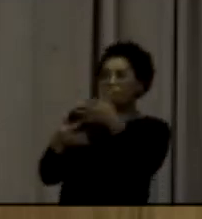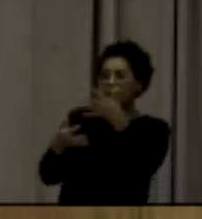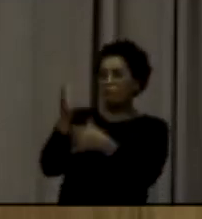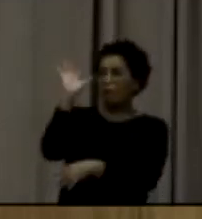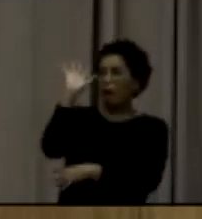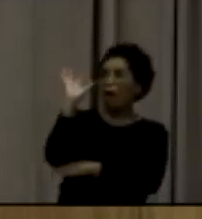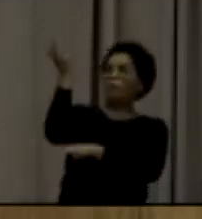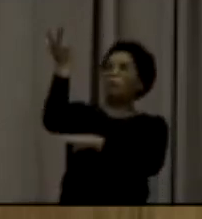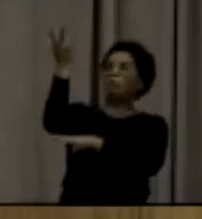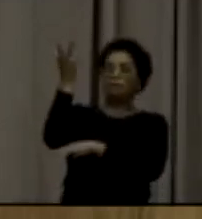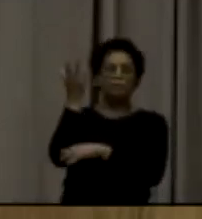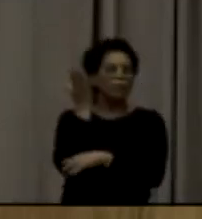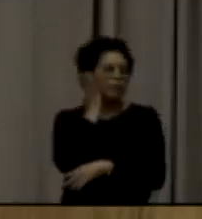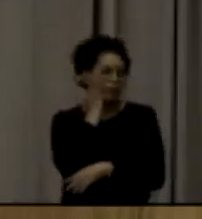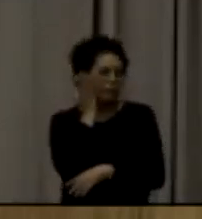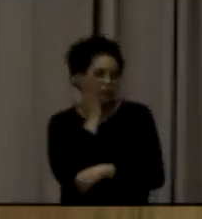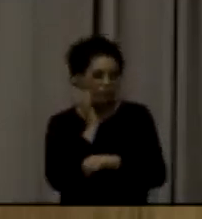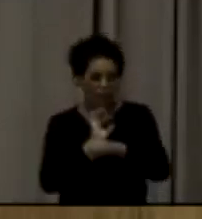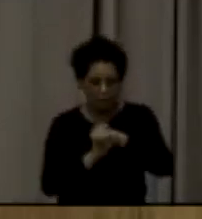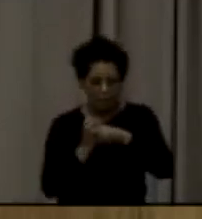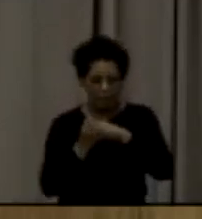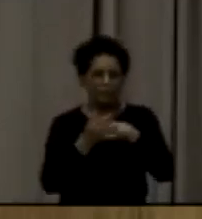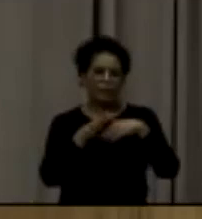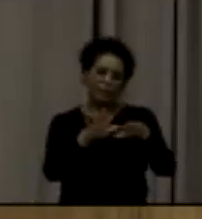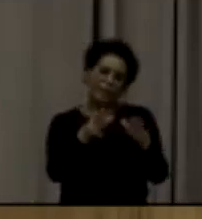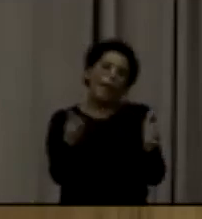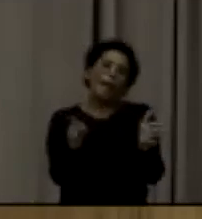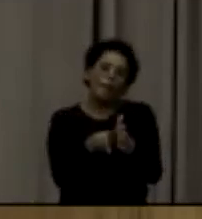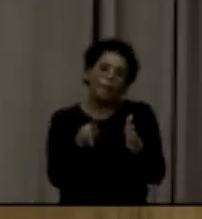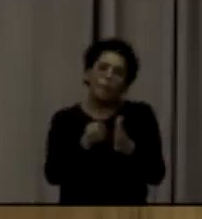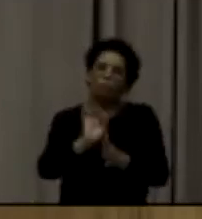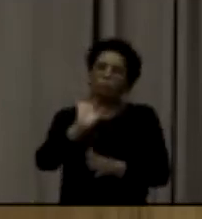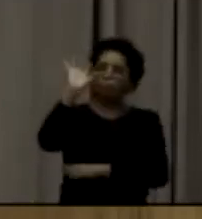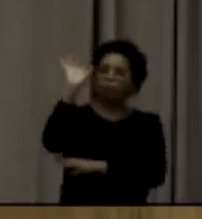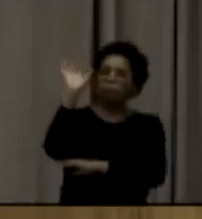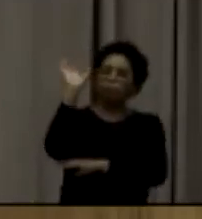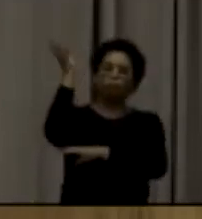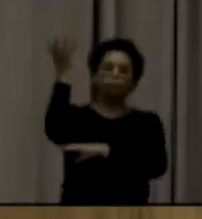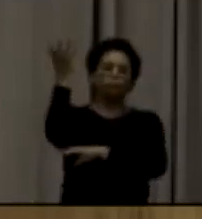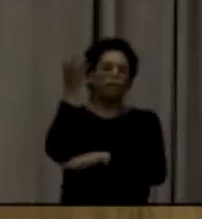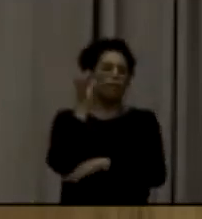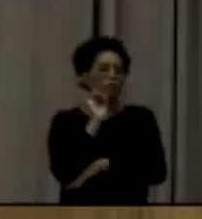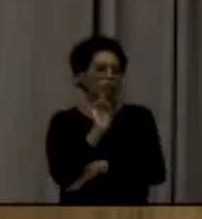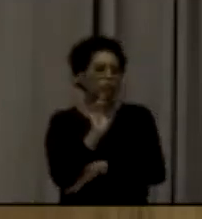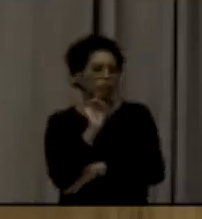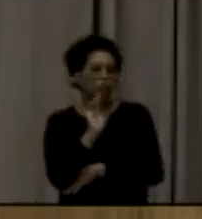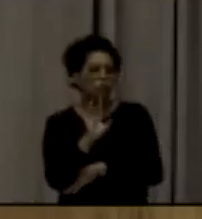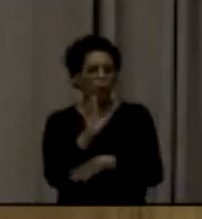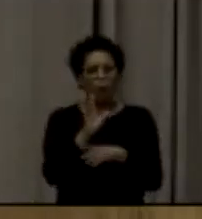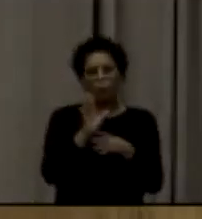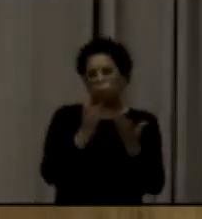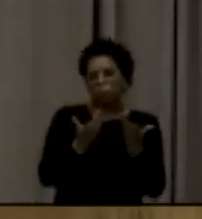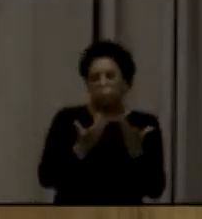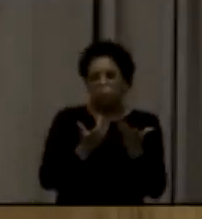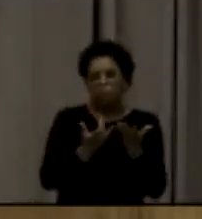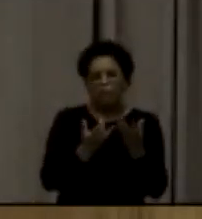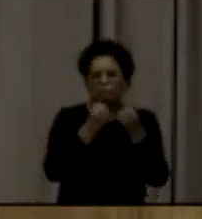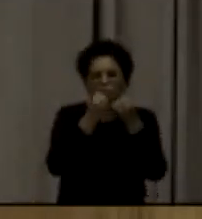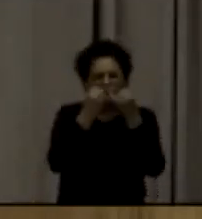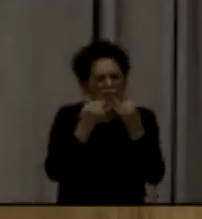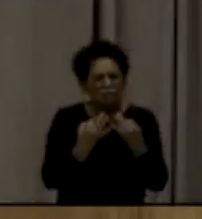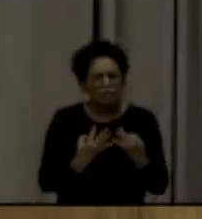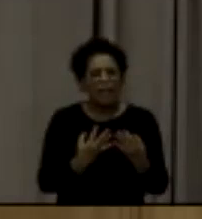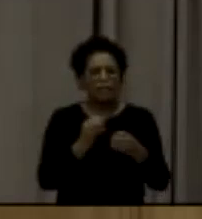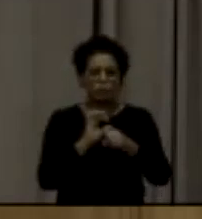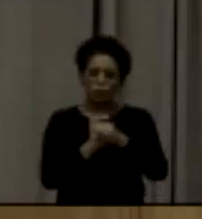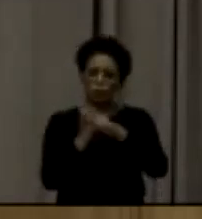é fruto, é uma expressão dessa crise climática. Se fala apenas nada sobre determinantes dessa